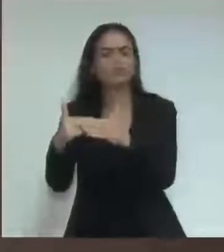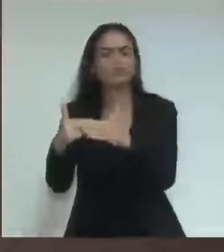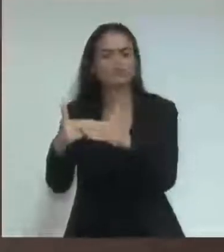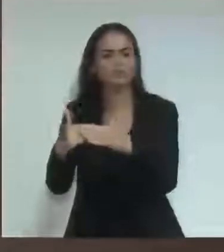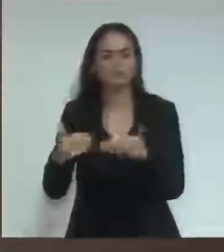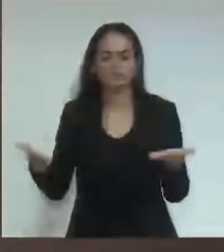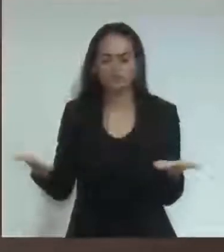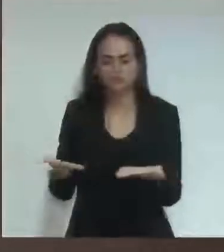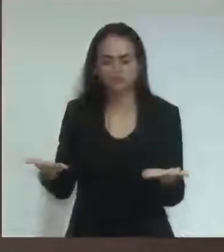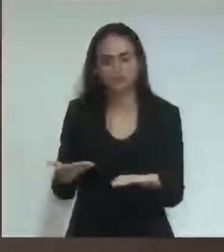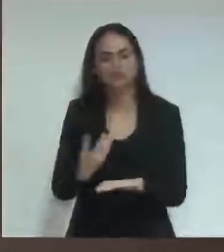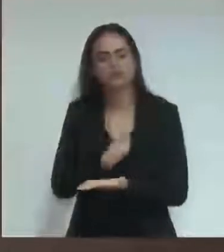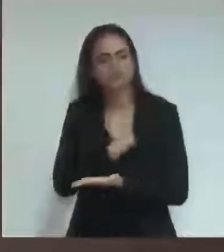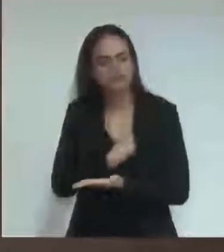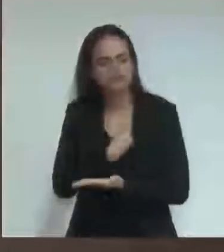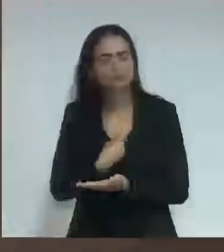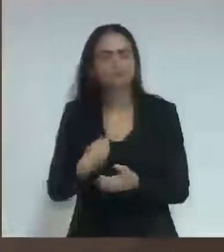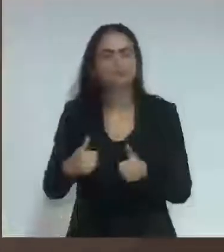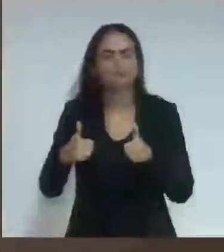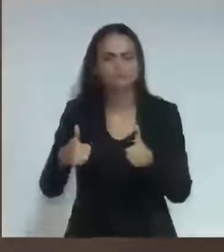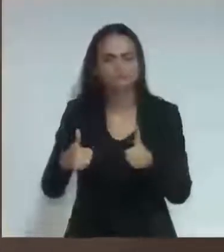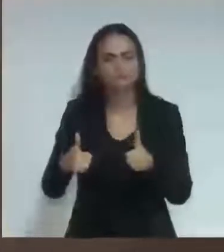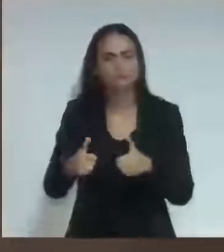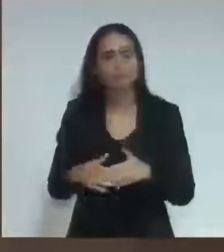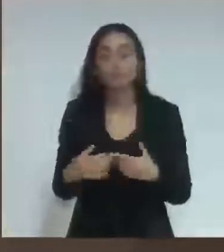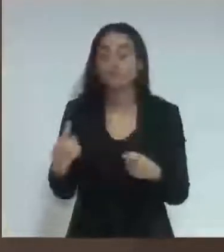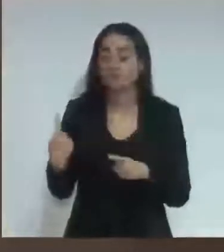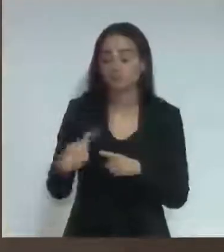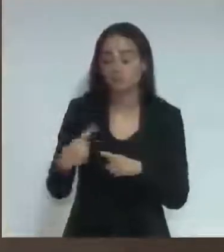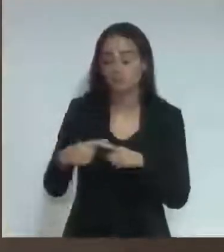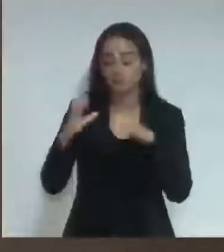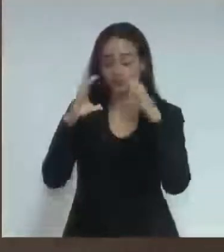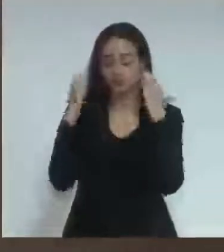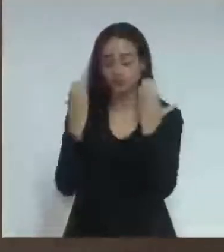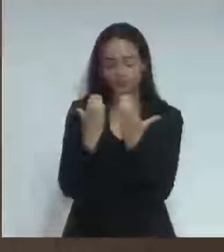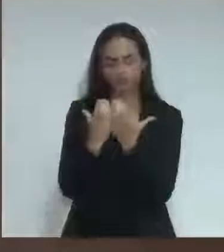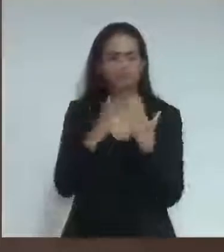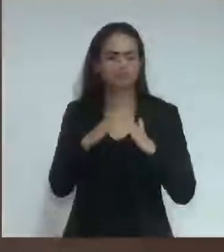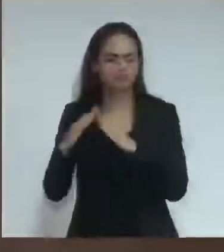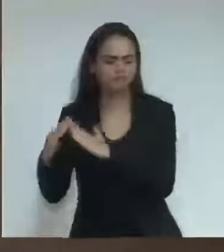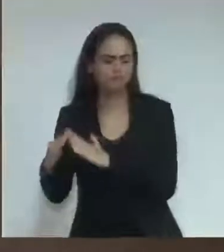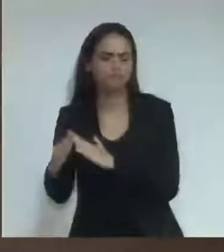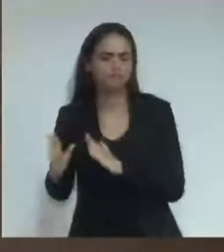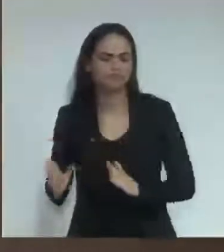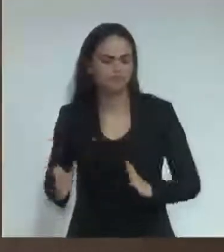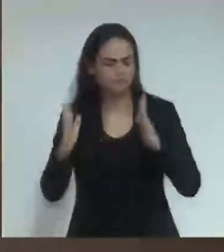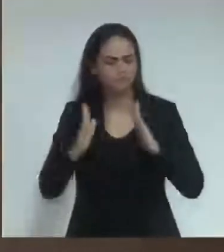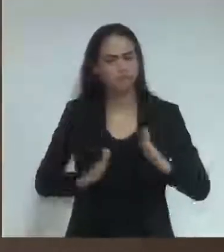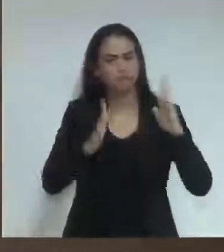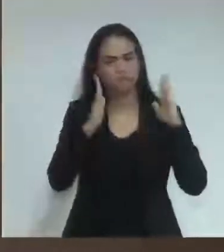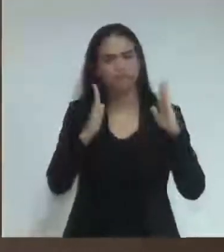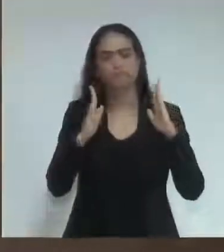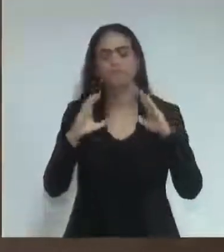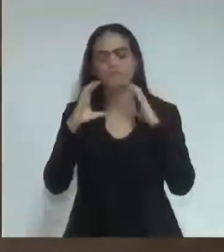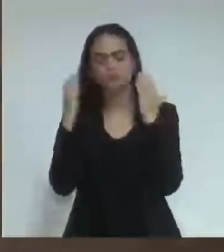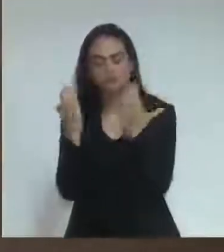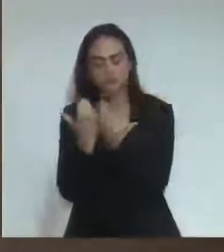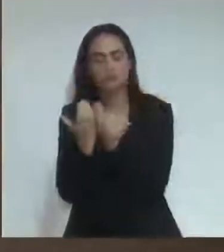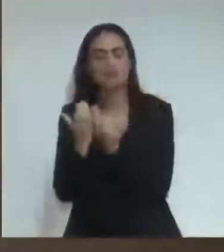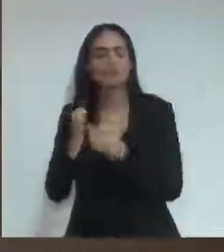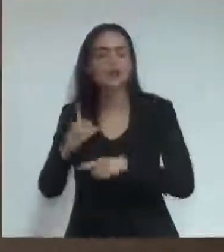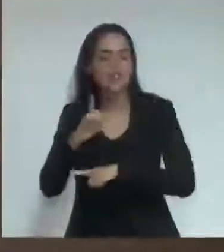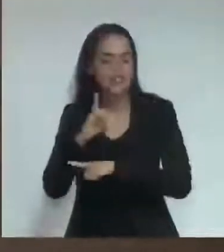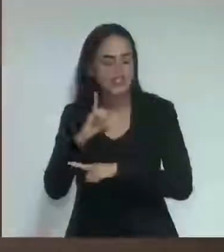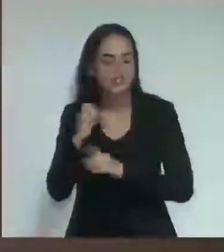grau de desenvolvimento que a gente atingiu. Por quê? Porque os condomínios, eles, além de contribuírem com impostos, como